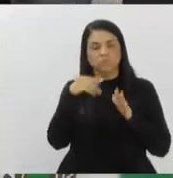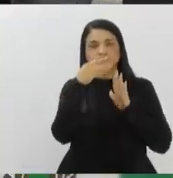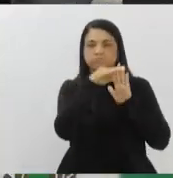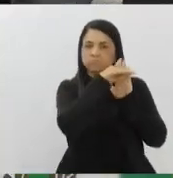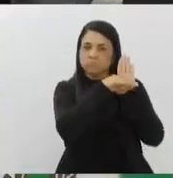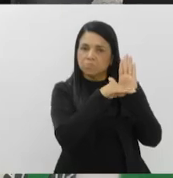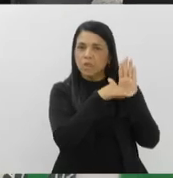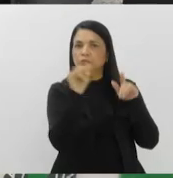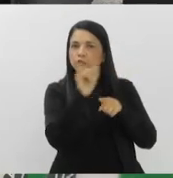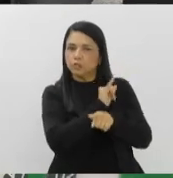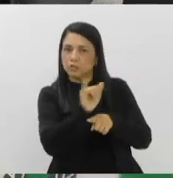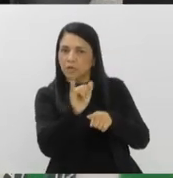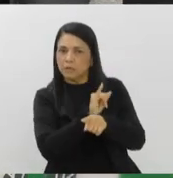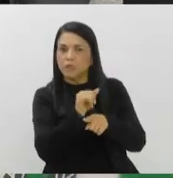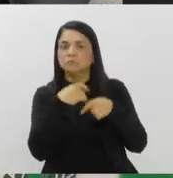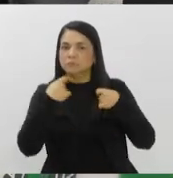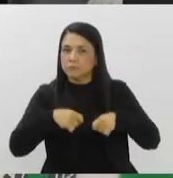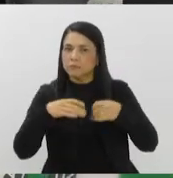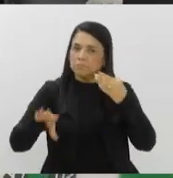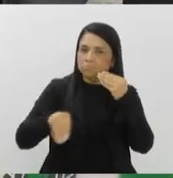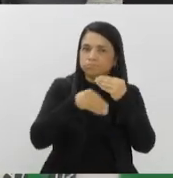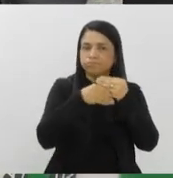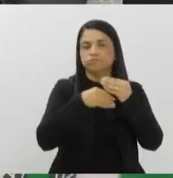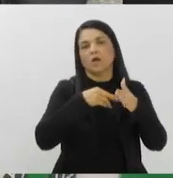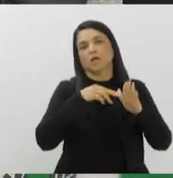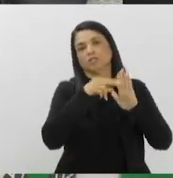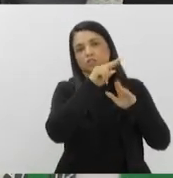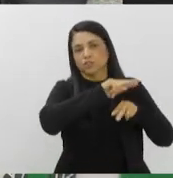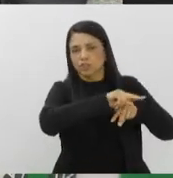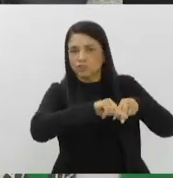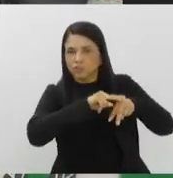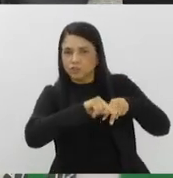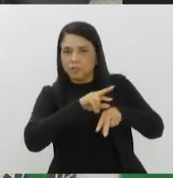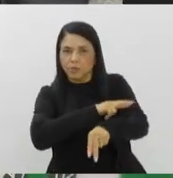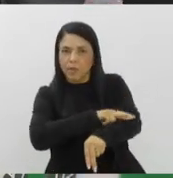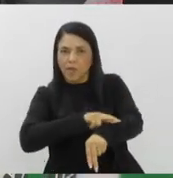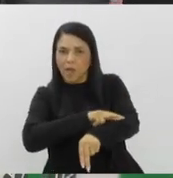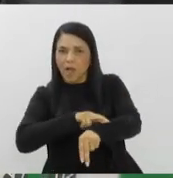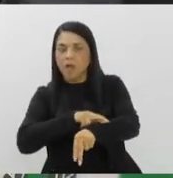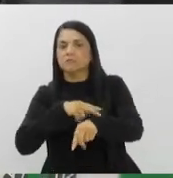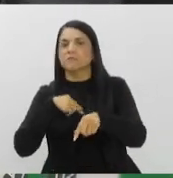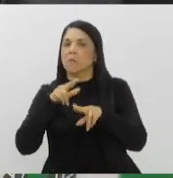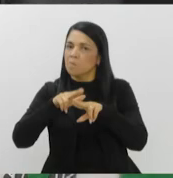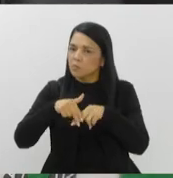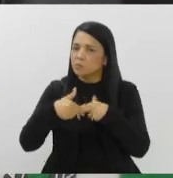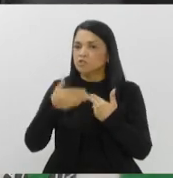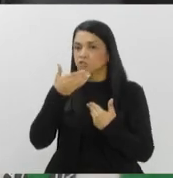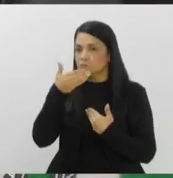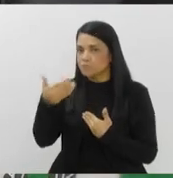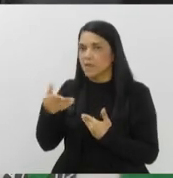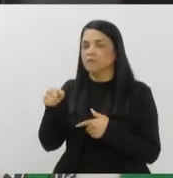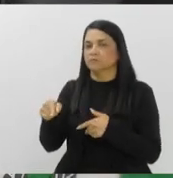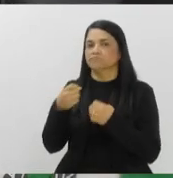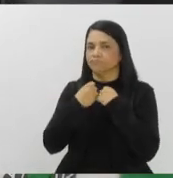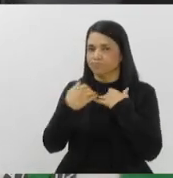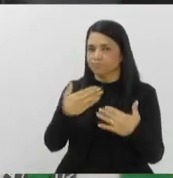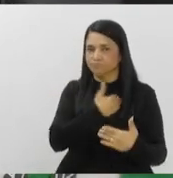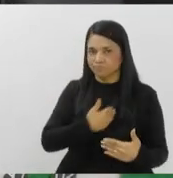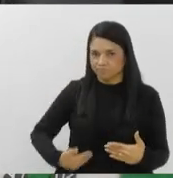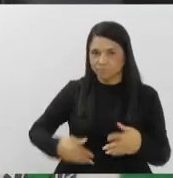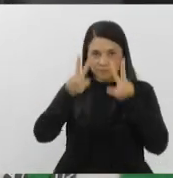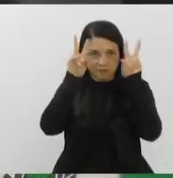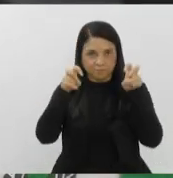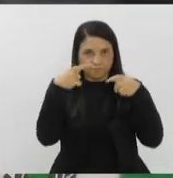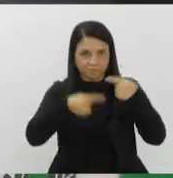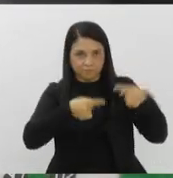contemplar a questão de gênero, a questão de raça, por isso também a nossa provocação, garantindo aí que qualquer